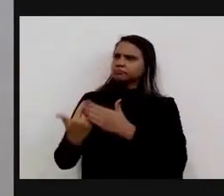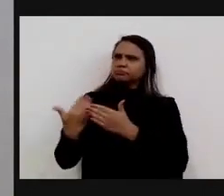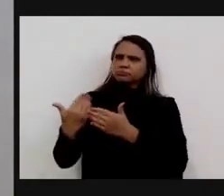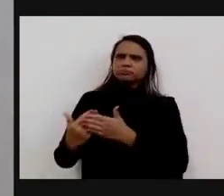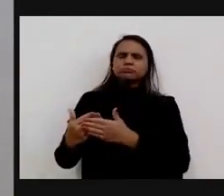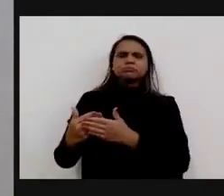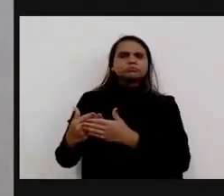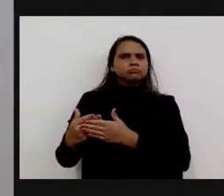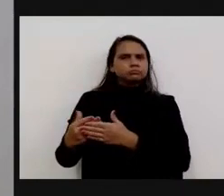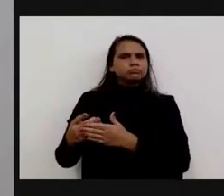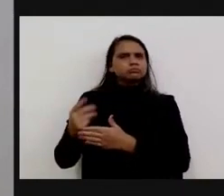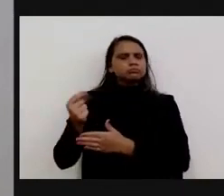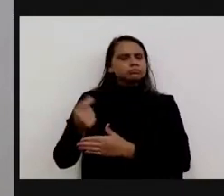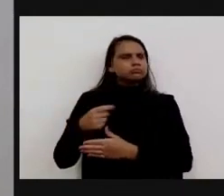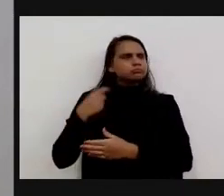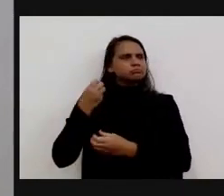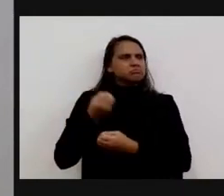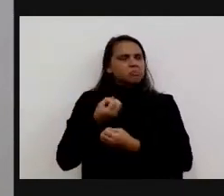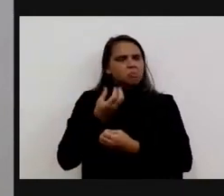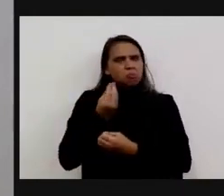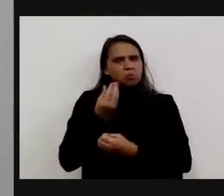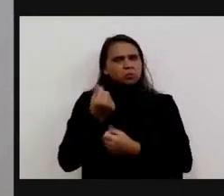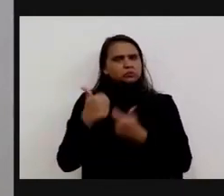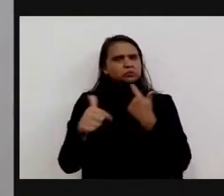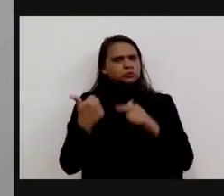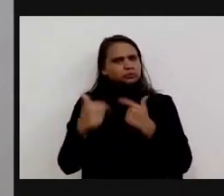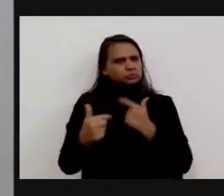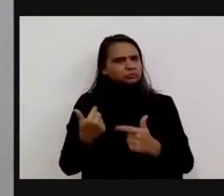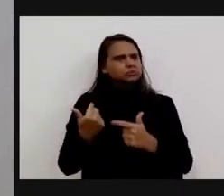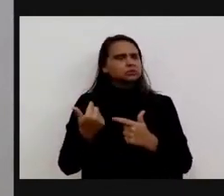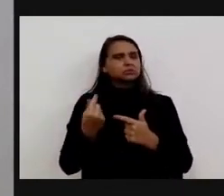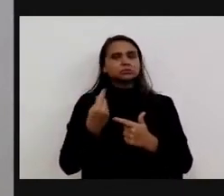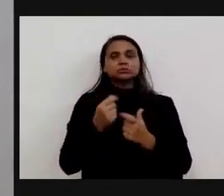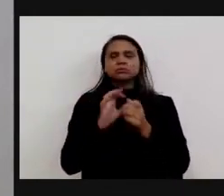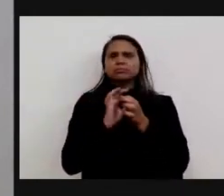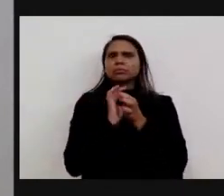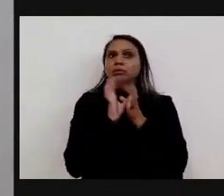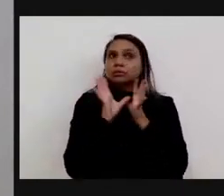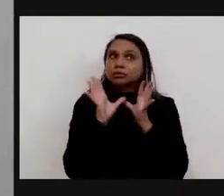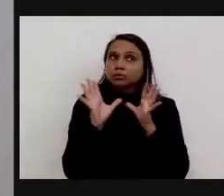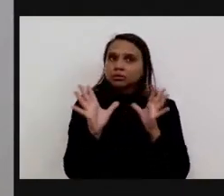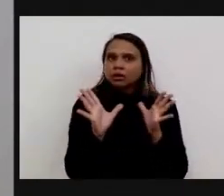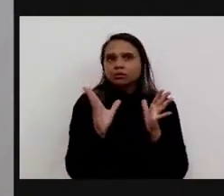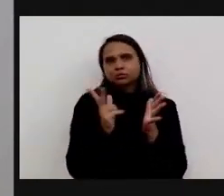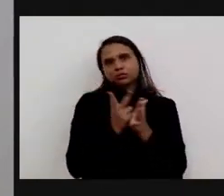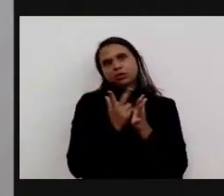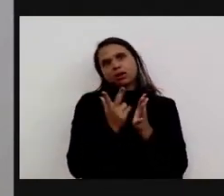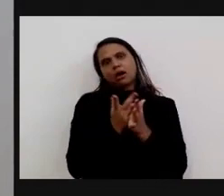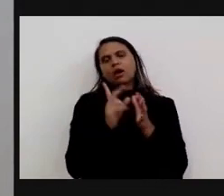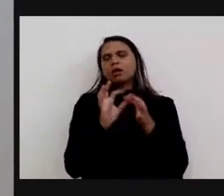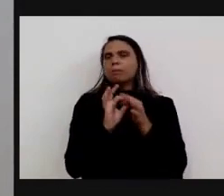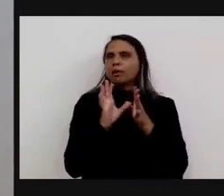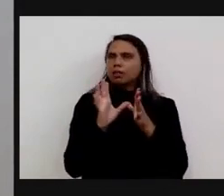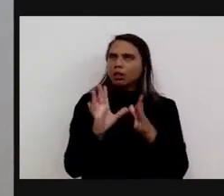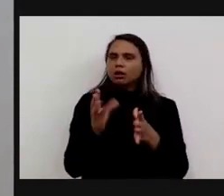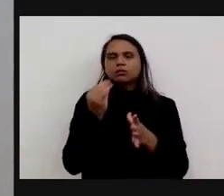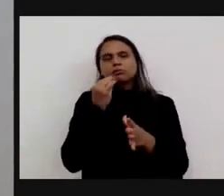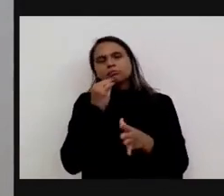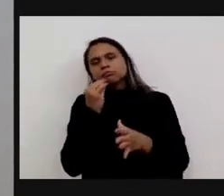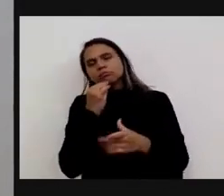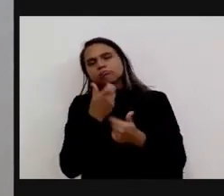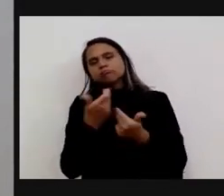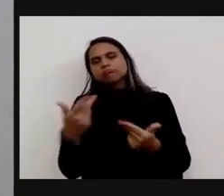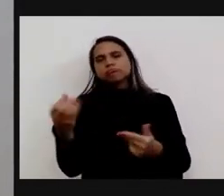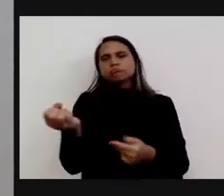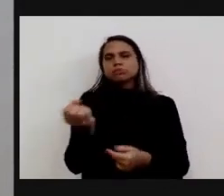graças ao ambiente que se criou né de liberdade de falar de liberdade de errar de testar coisas novas de